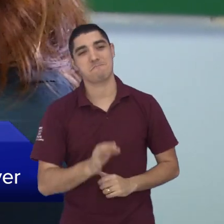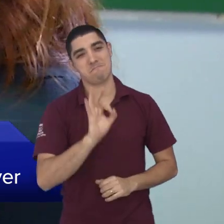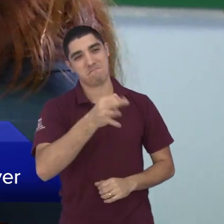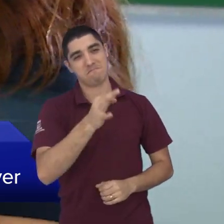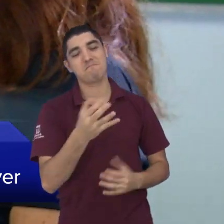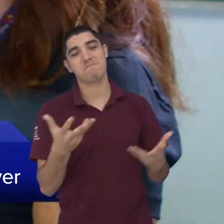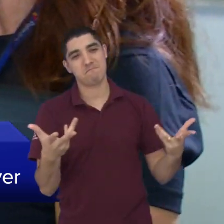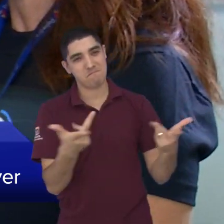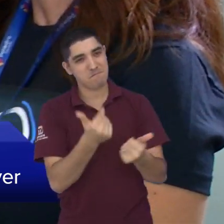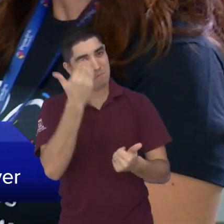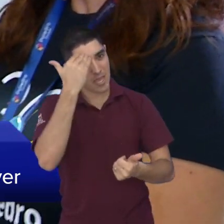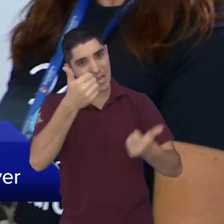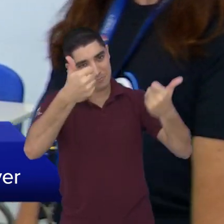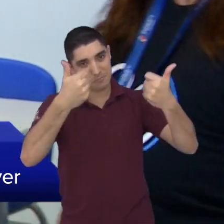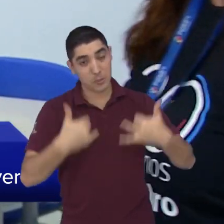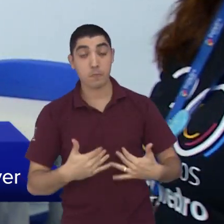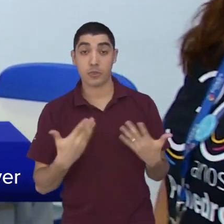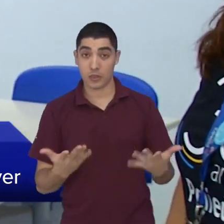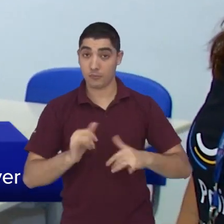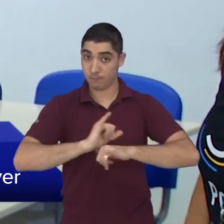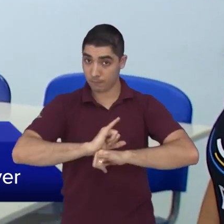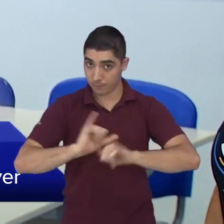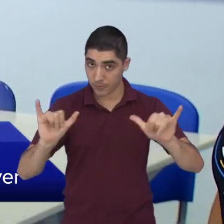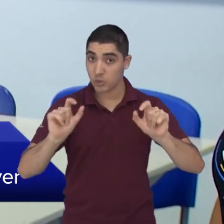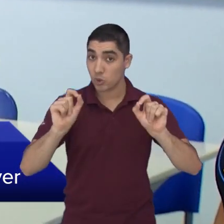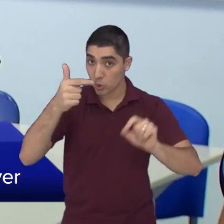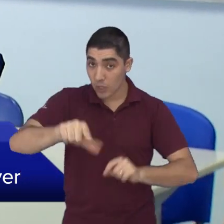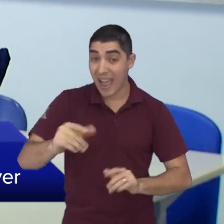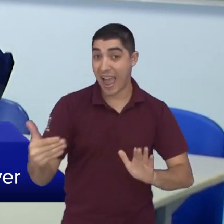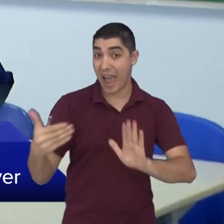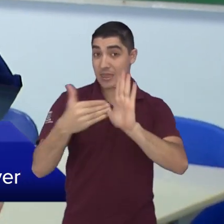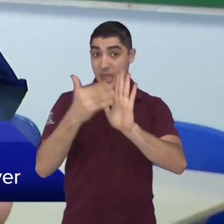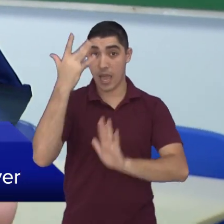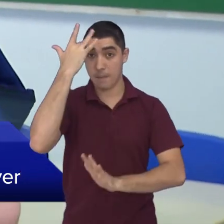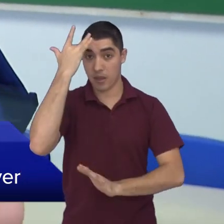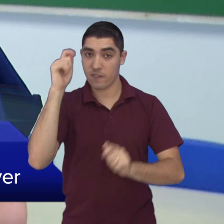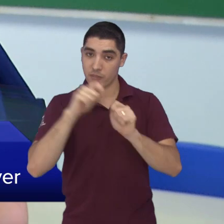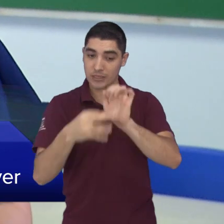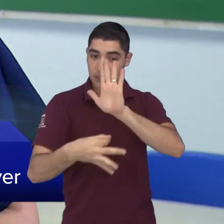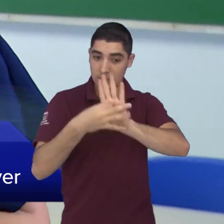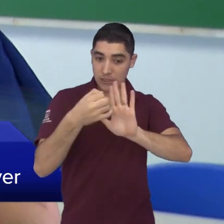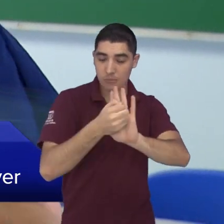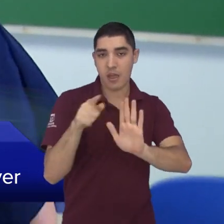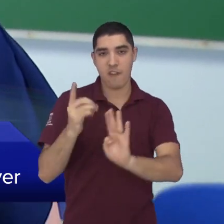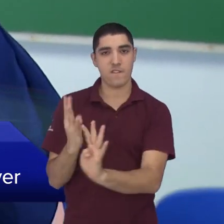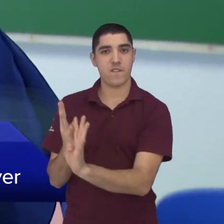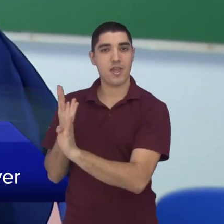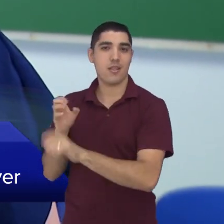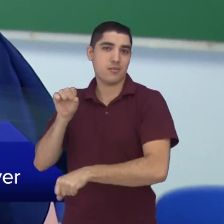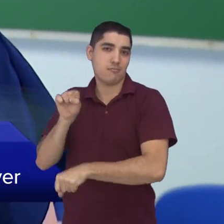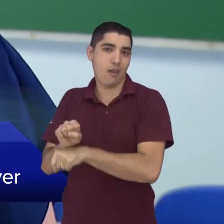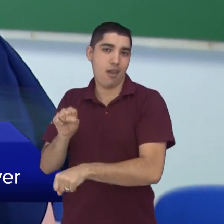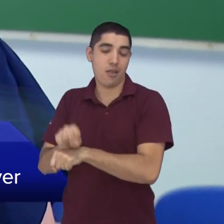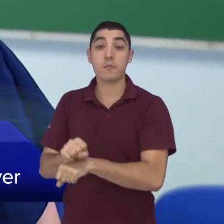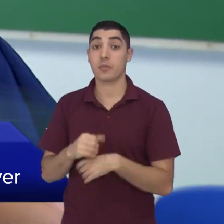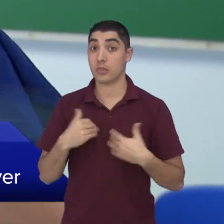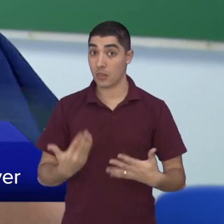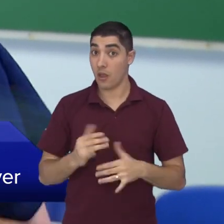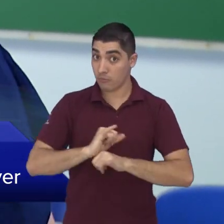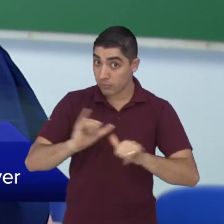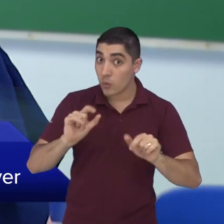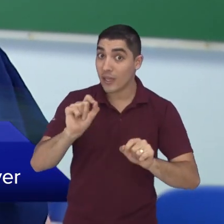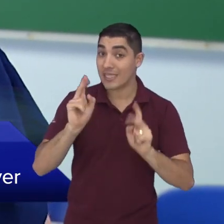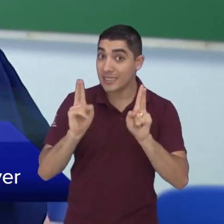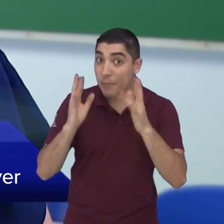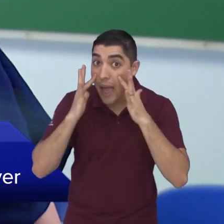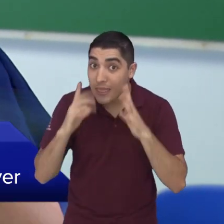perfeito Valéria Muitíssimo obrigada pelo seu esclarecimento e é isso só para reforçar os candidatos T até amanhã para demonstrar interesse e